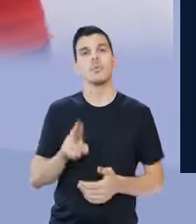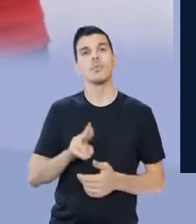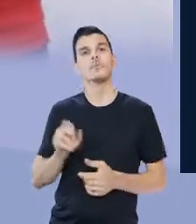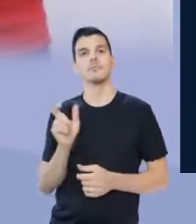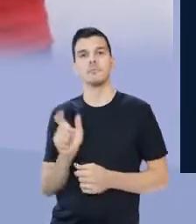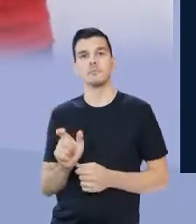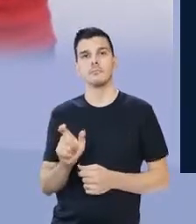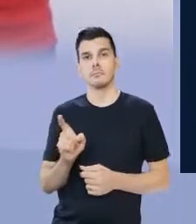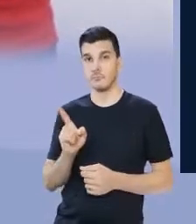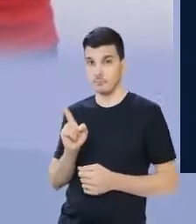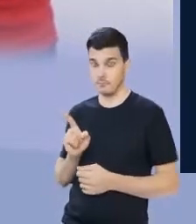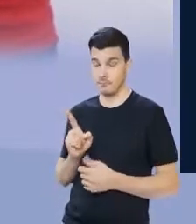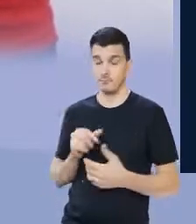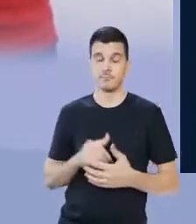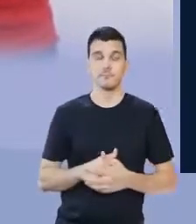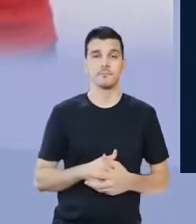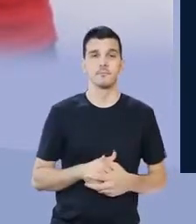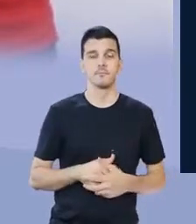while.